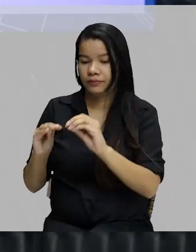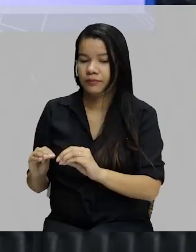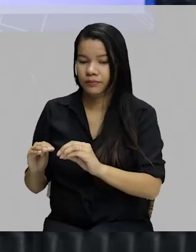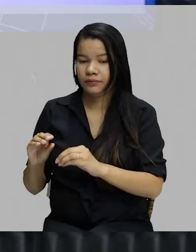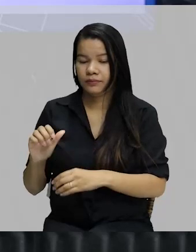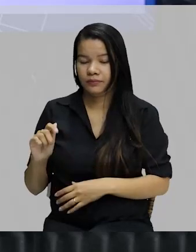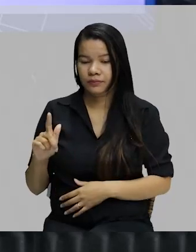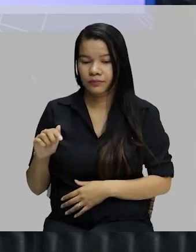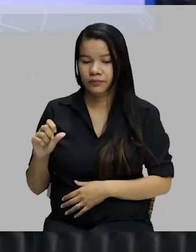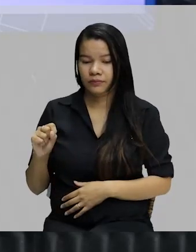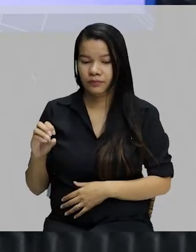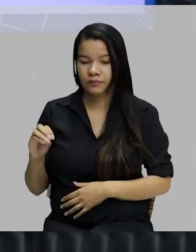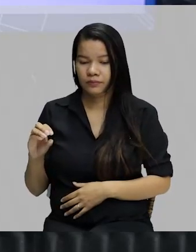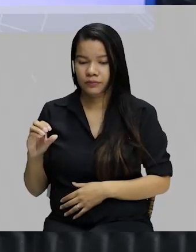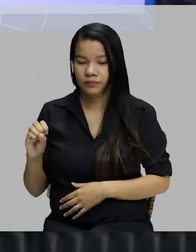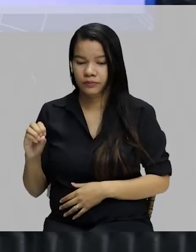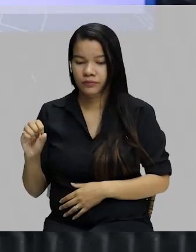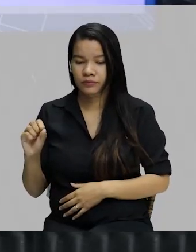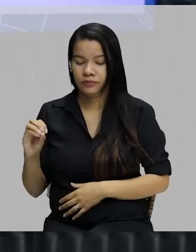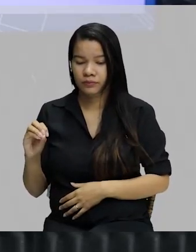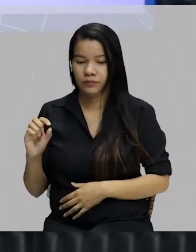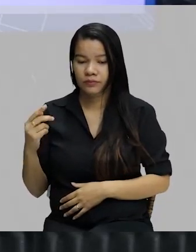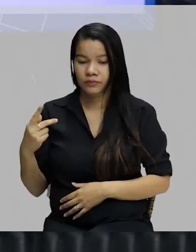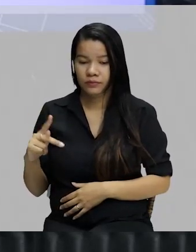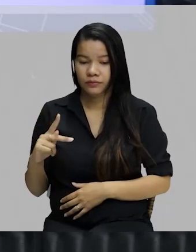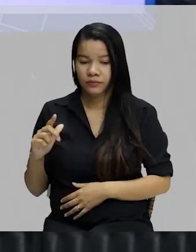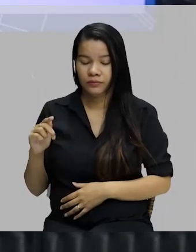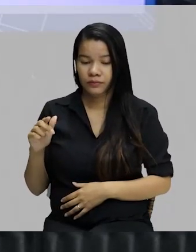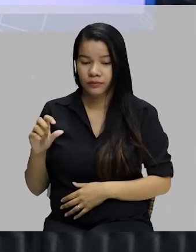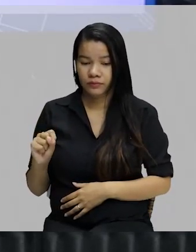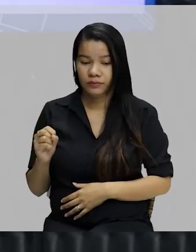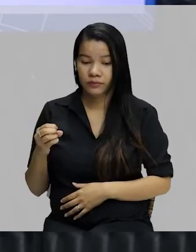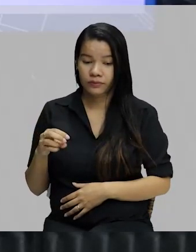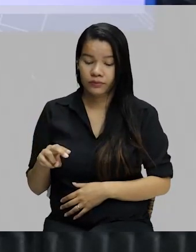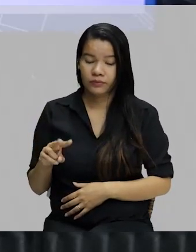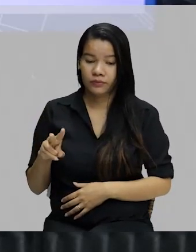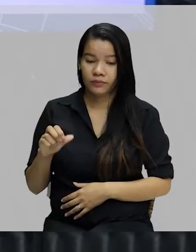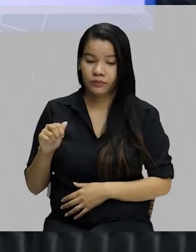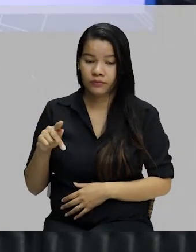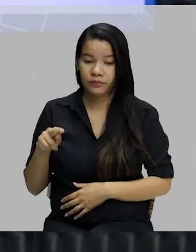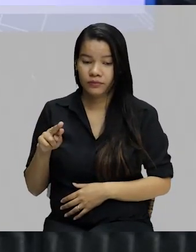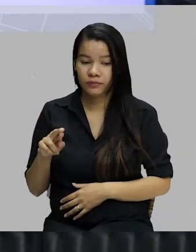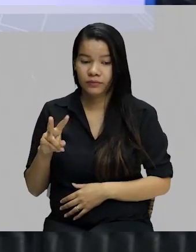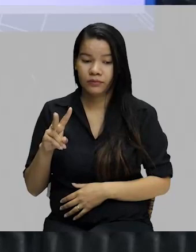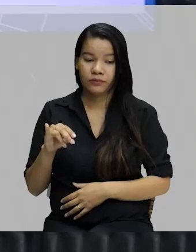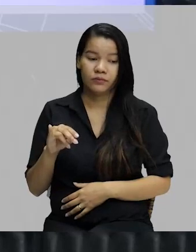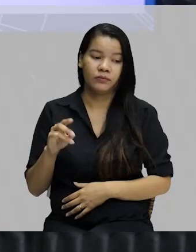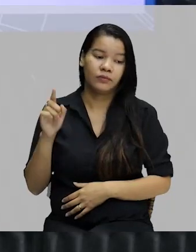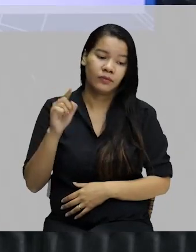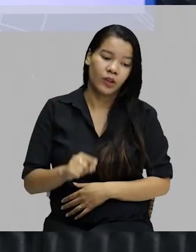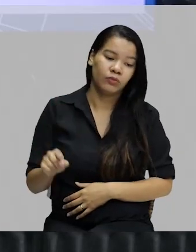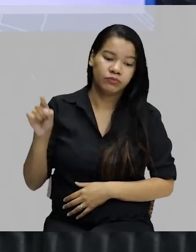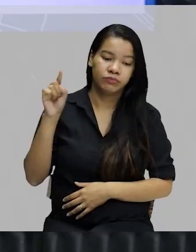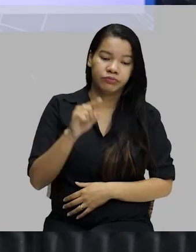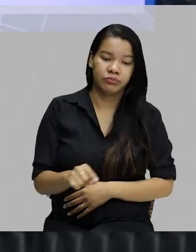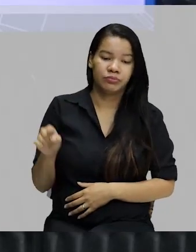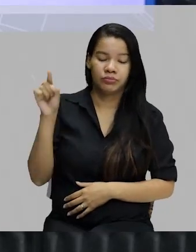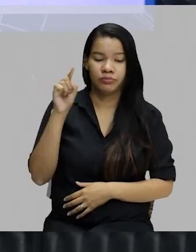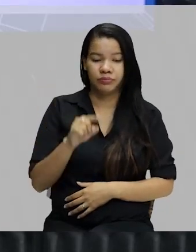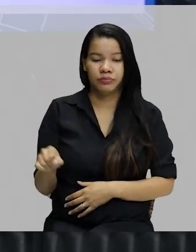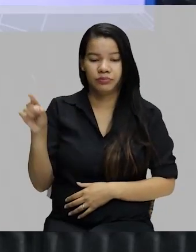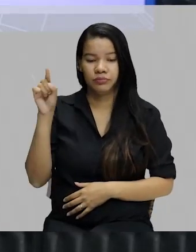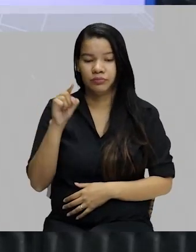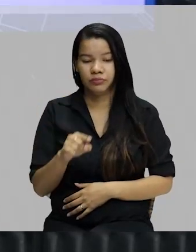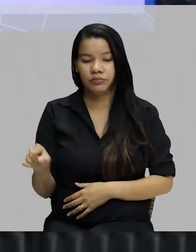gasoso e aí esse gás, esse vapor, ele vai movimentar uma turbina conectada a um gerador